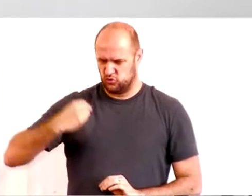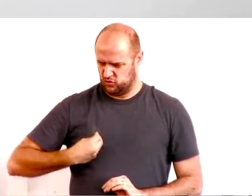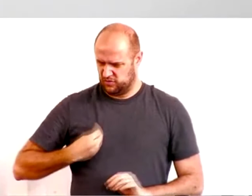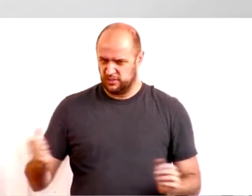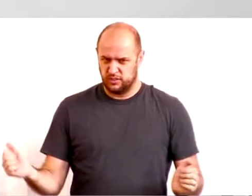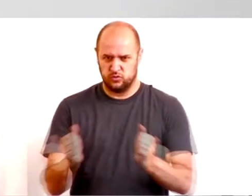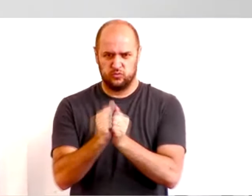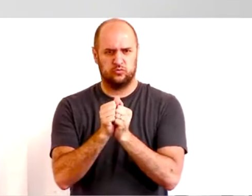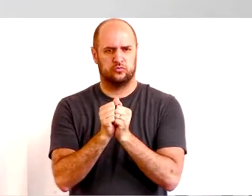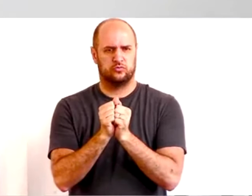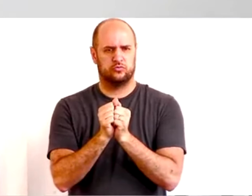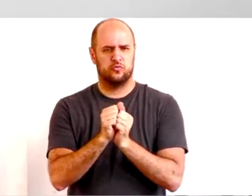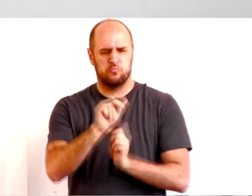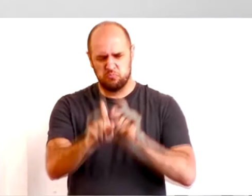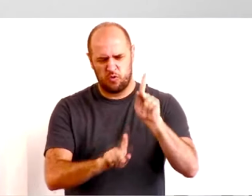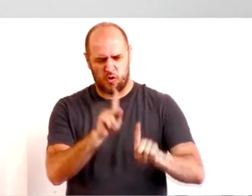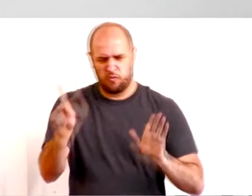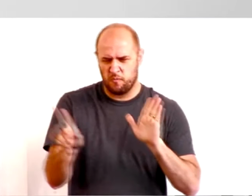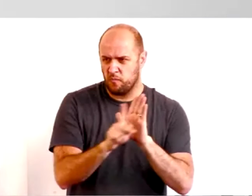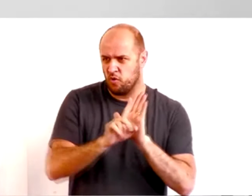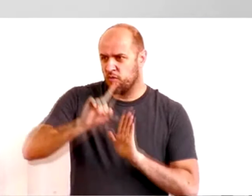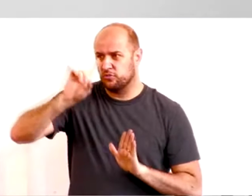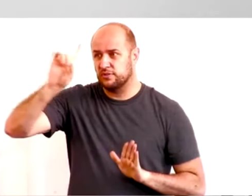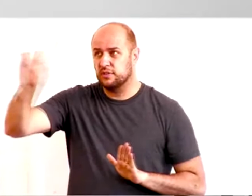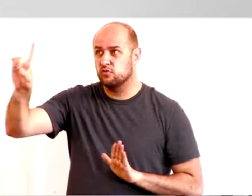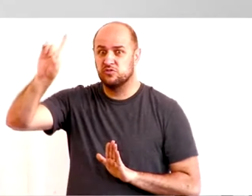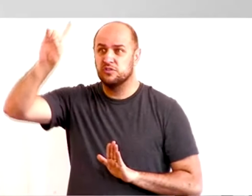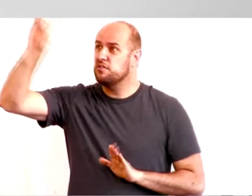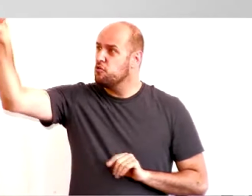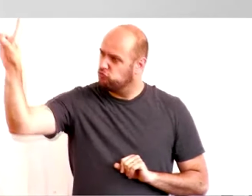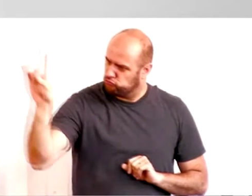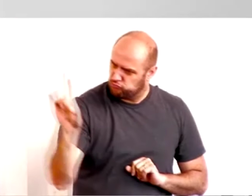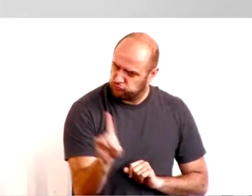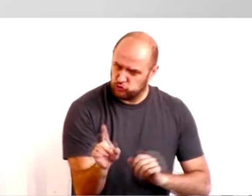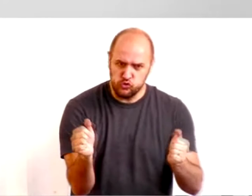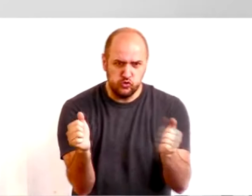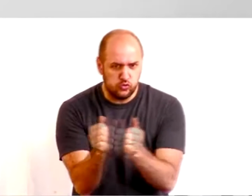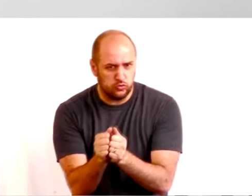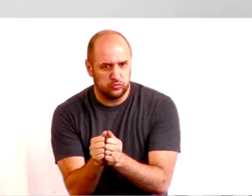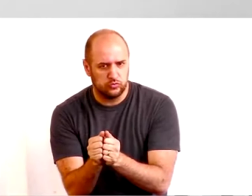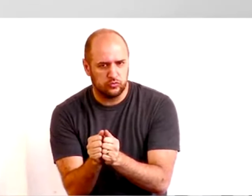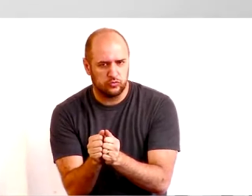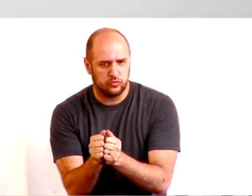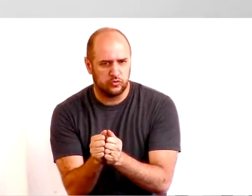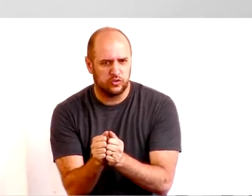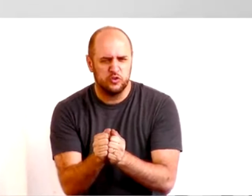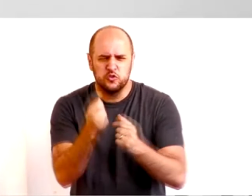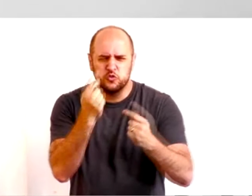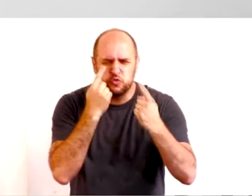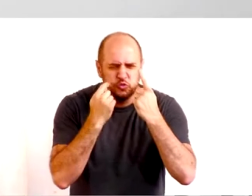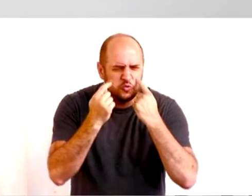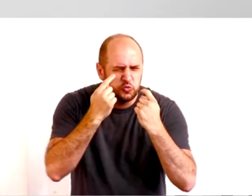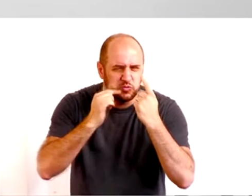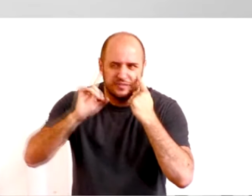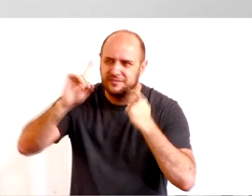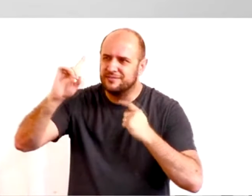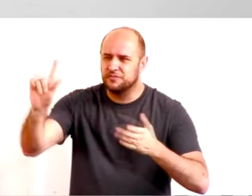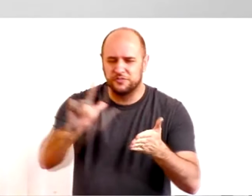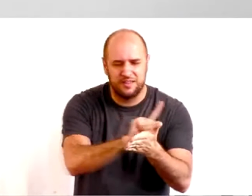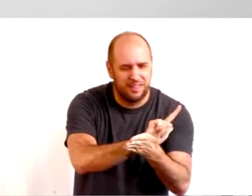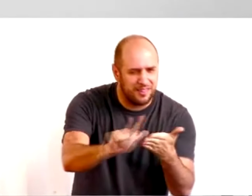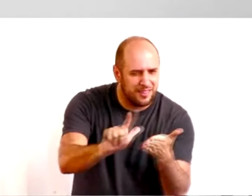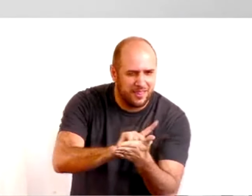serão povos de Deus, e Deus mesmo estará com eles, e lhes enxugará dos olhos toda lágrima,